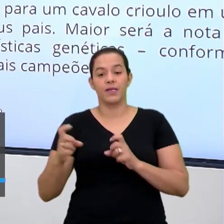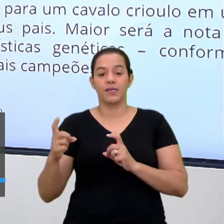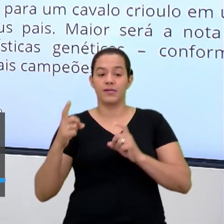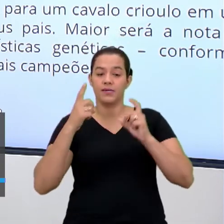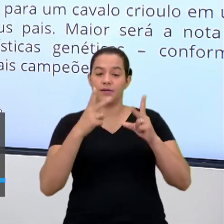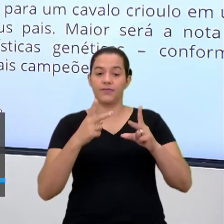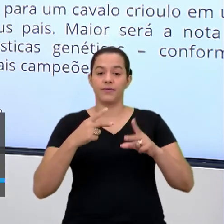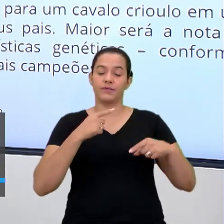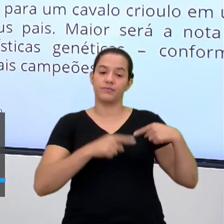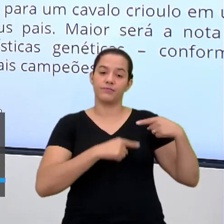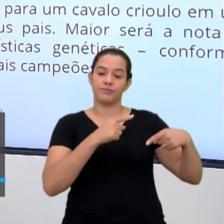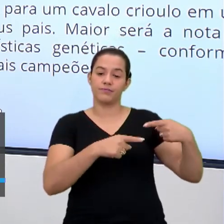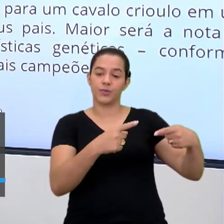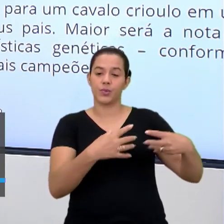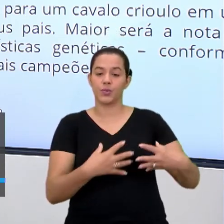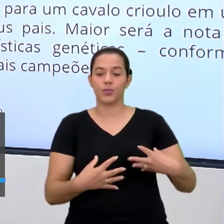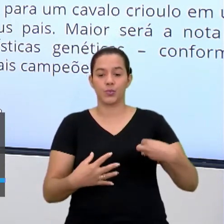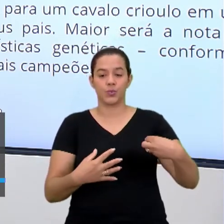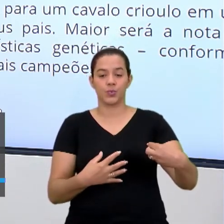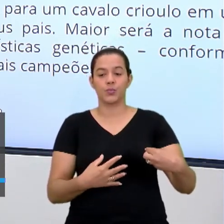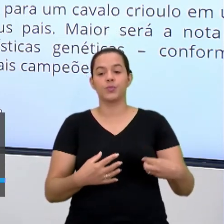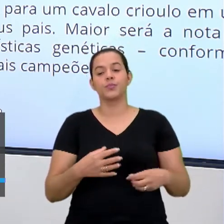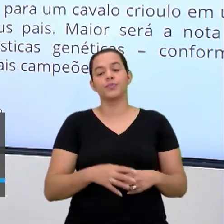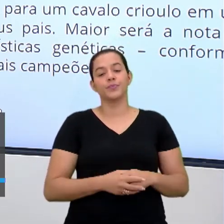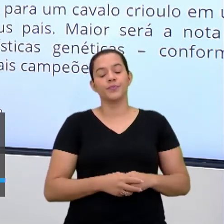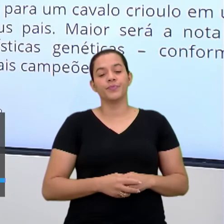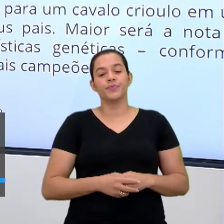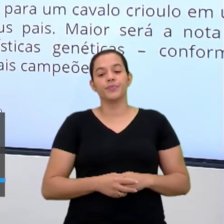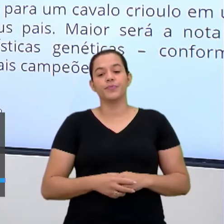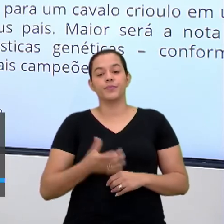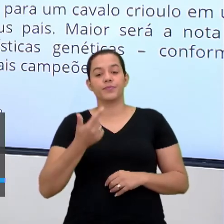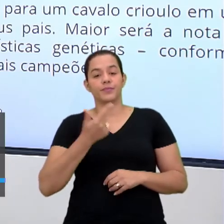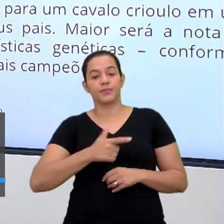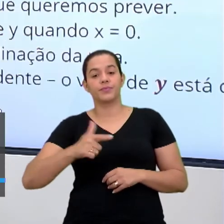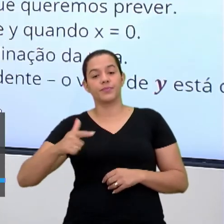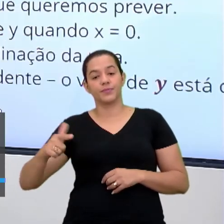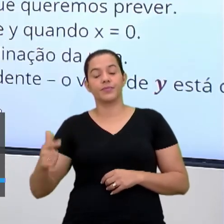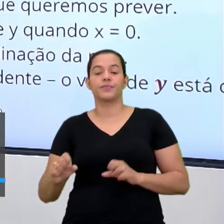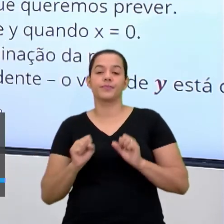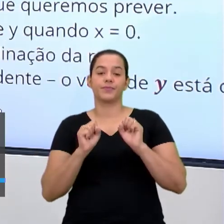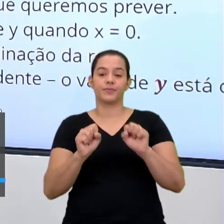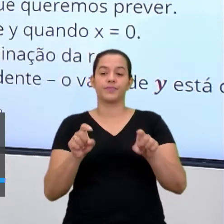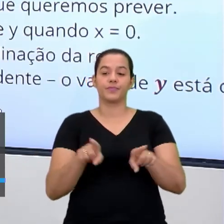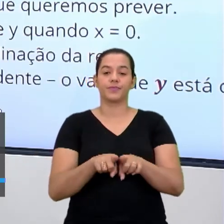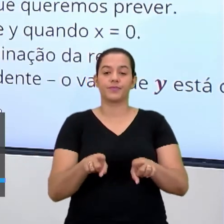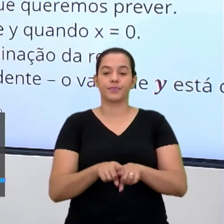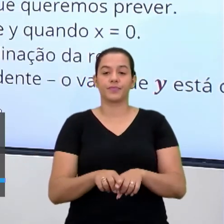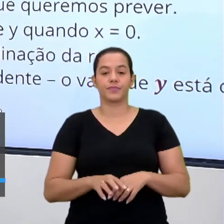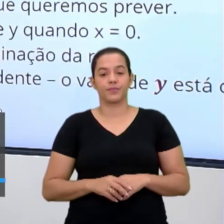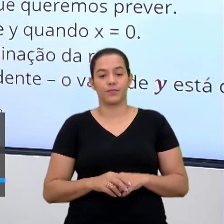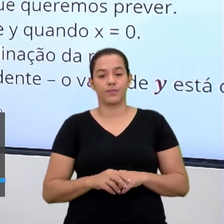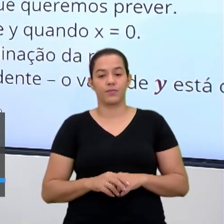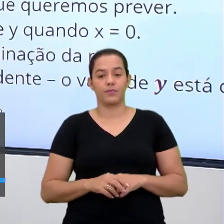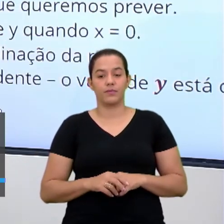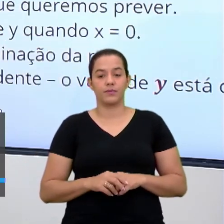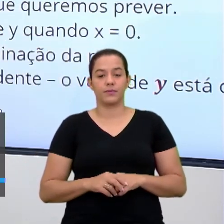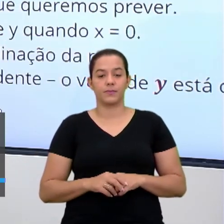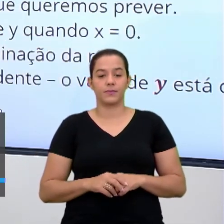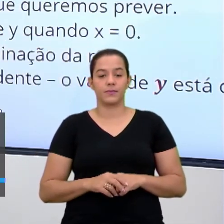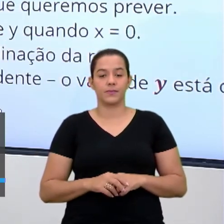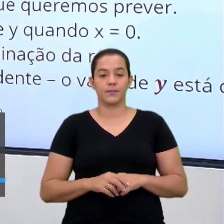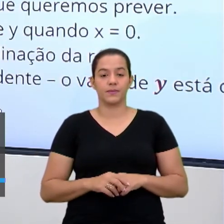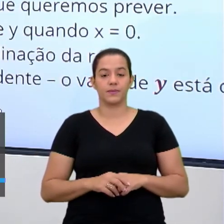a genética. Ou a gente pode estabelecer uma relação de regressão linear simples com isso? Lógico que podemos, tá ok? Então é essa a